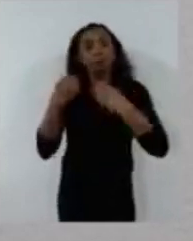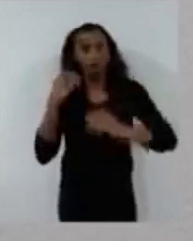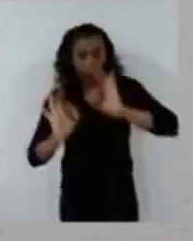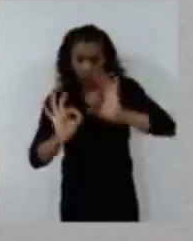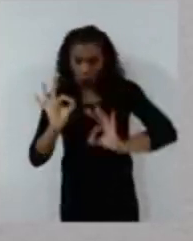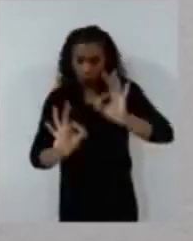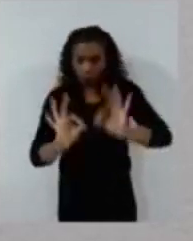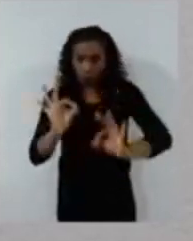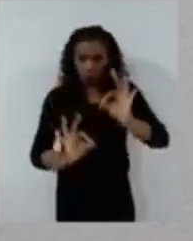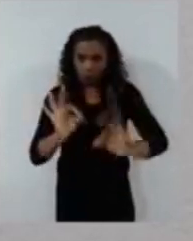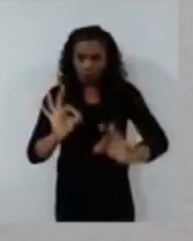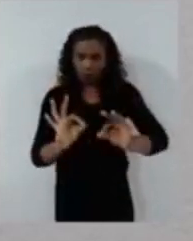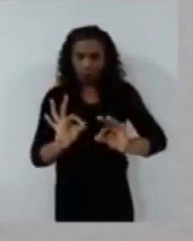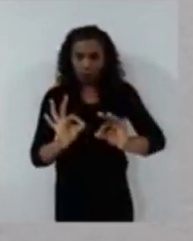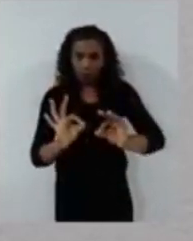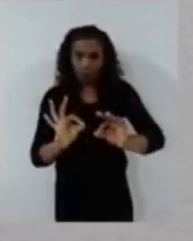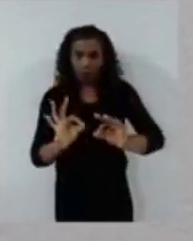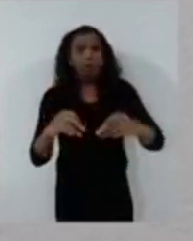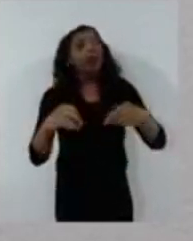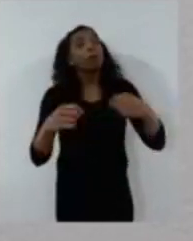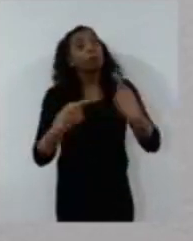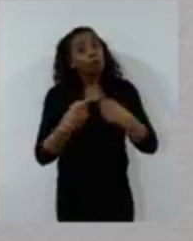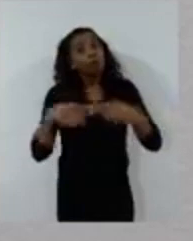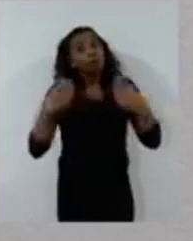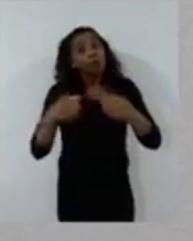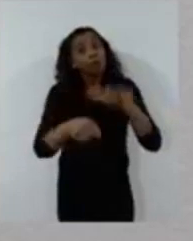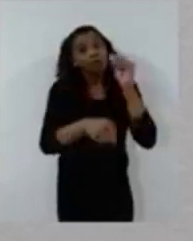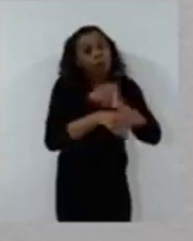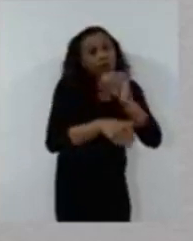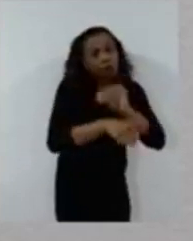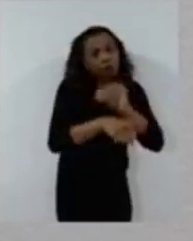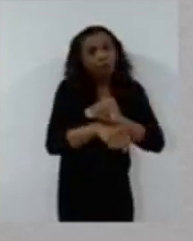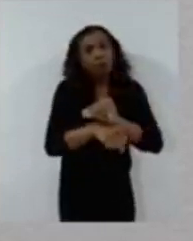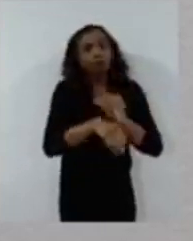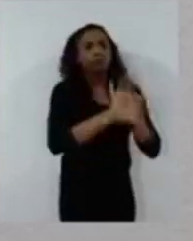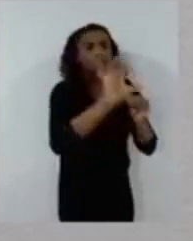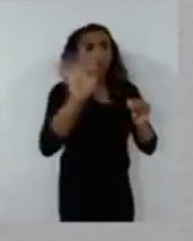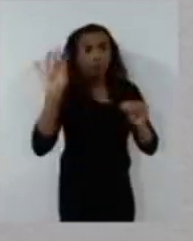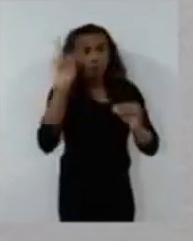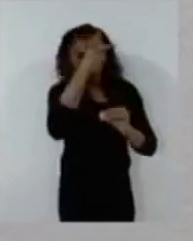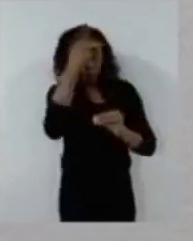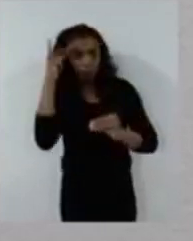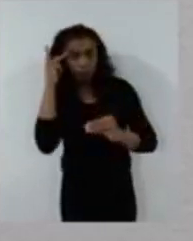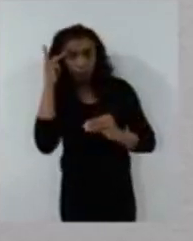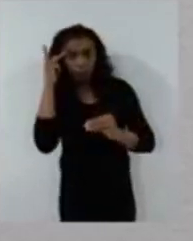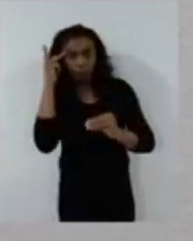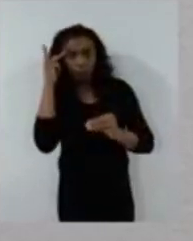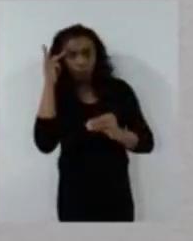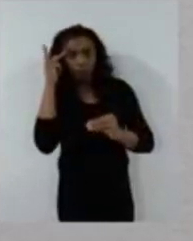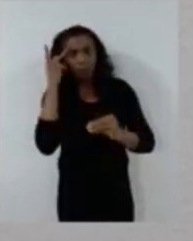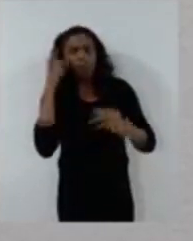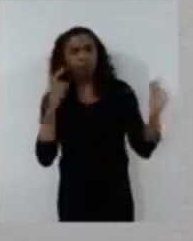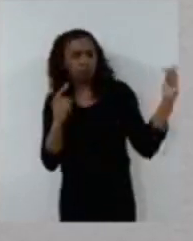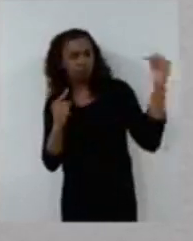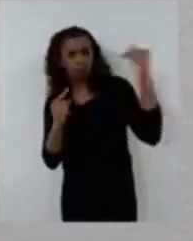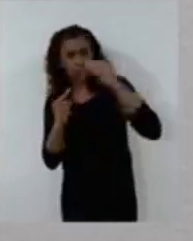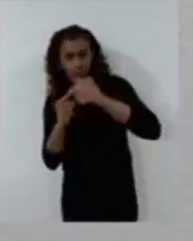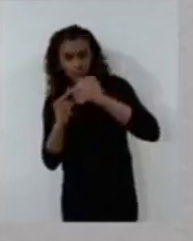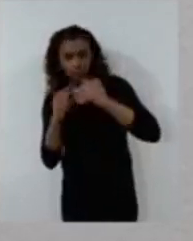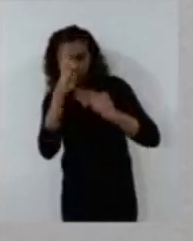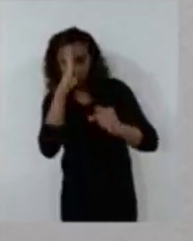organizado, consigamos cuidar de todos. Então, esse é o nosso objetivo, e o nosso objetivo primordial é a